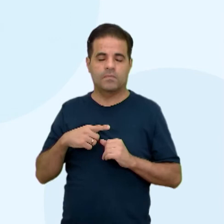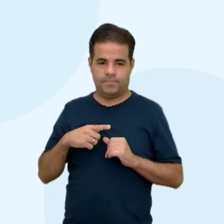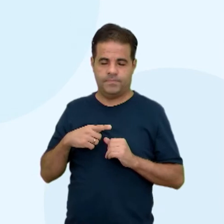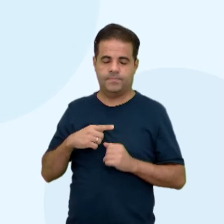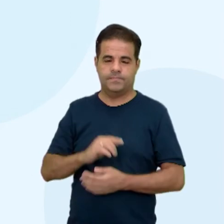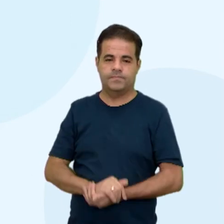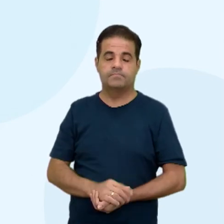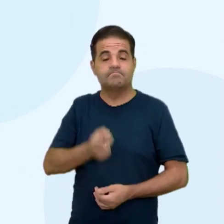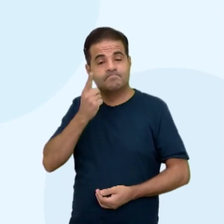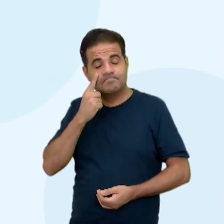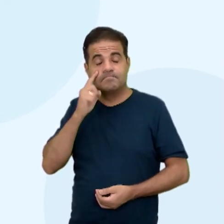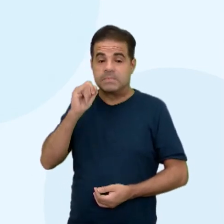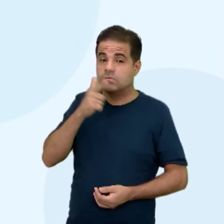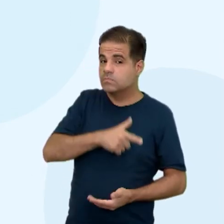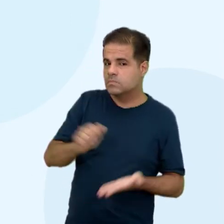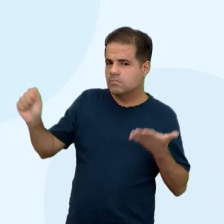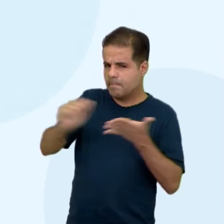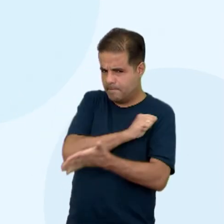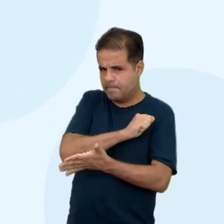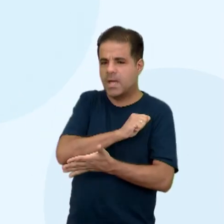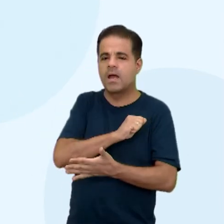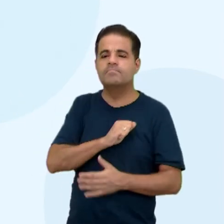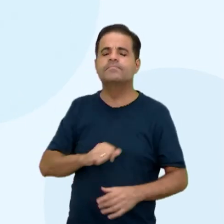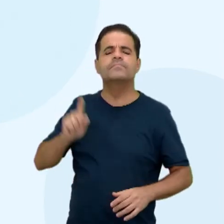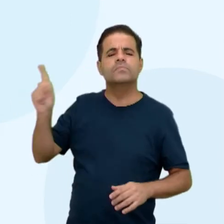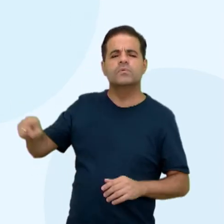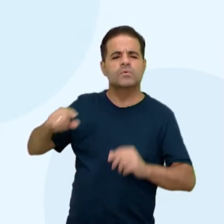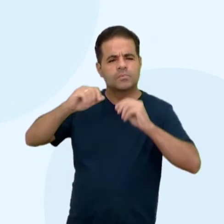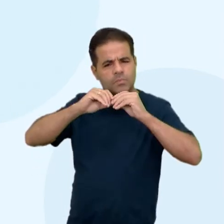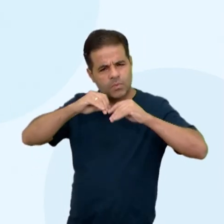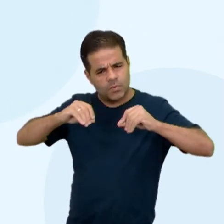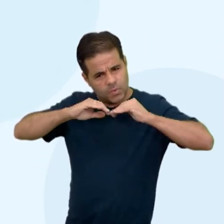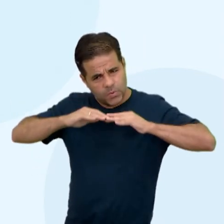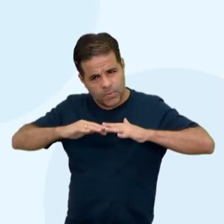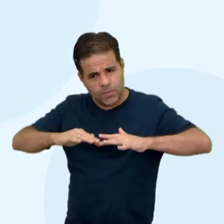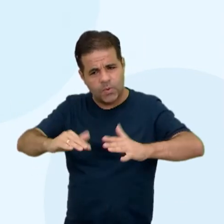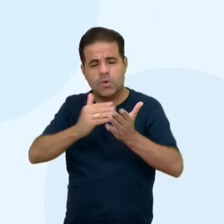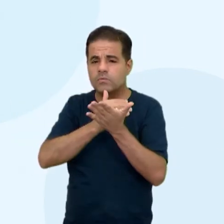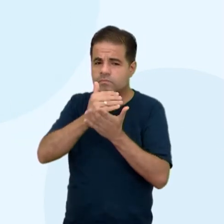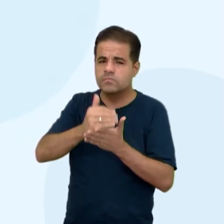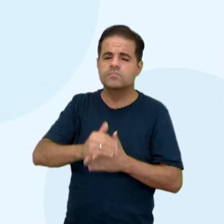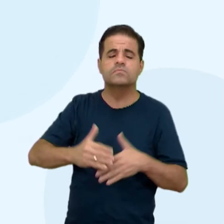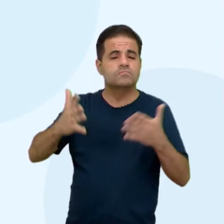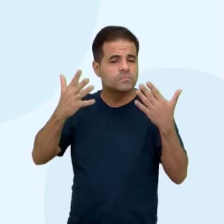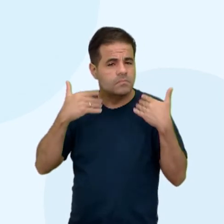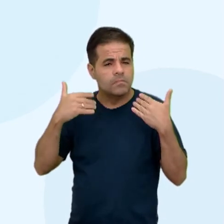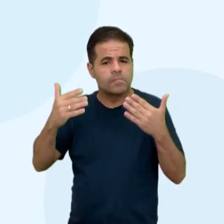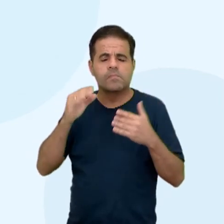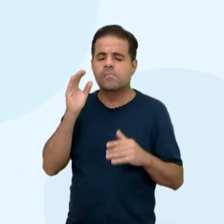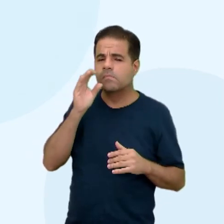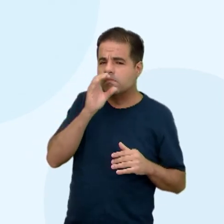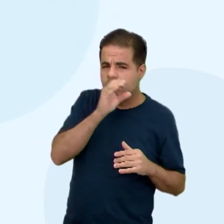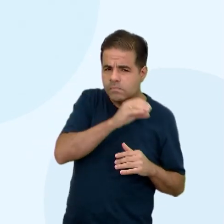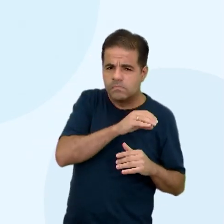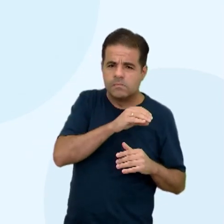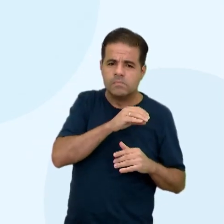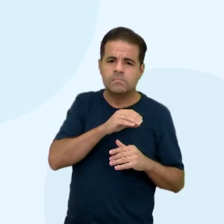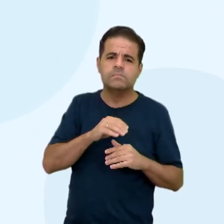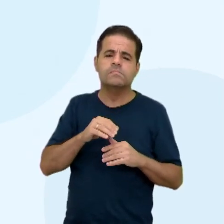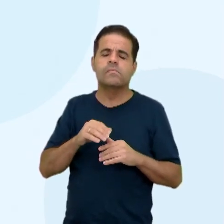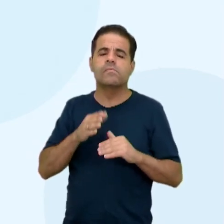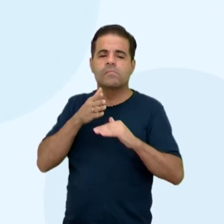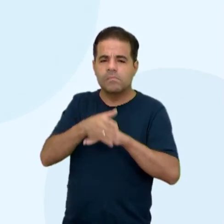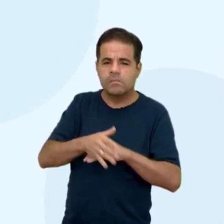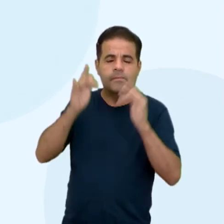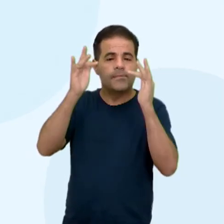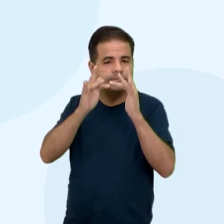Deixa eu ver se eu consigo apagar todo o slide. O solo do planeta vai ser a fonte de calor, né, a fonte quente, que em contato